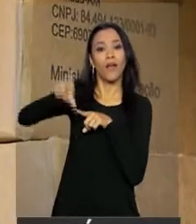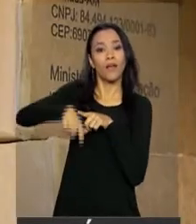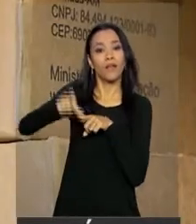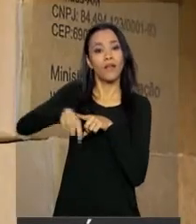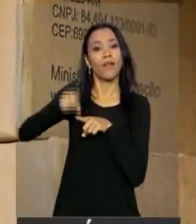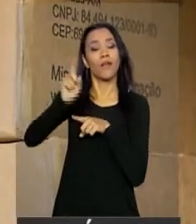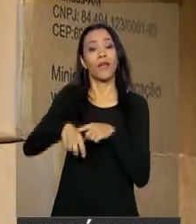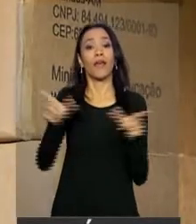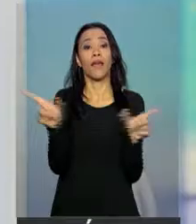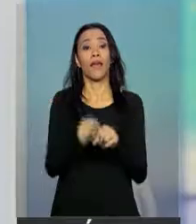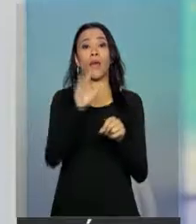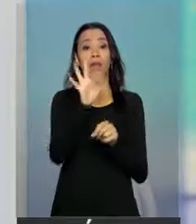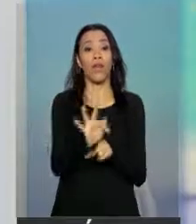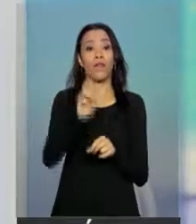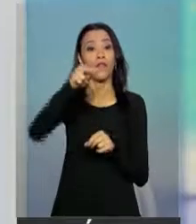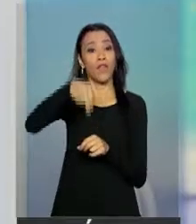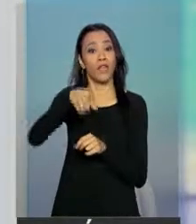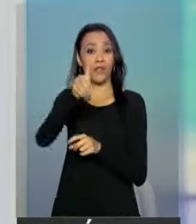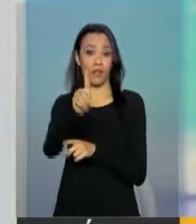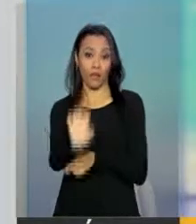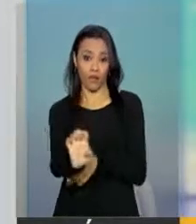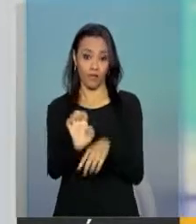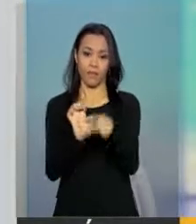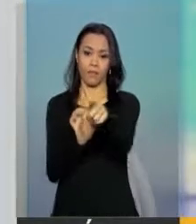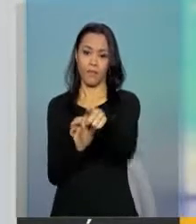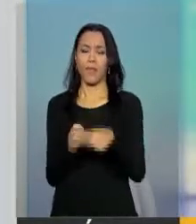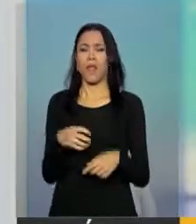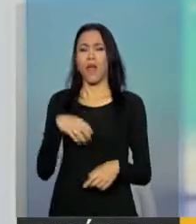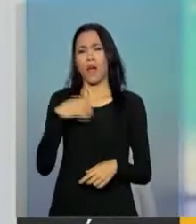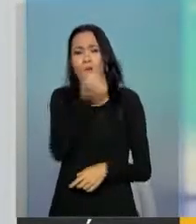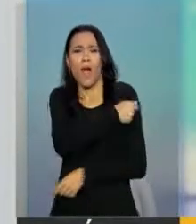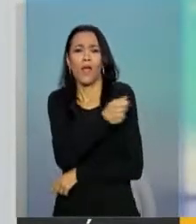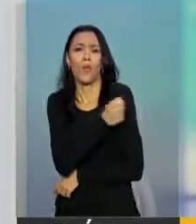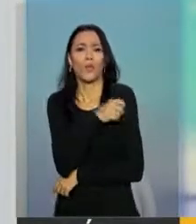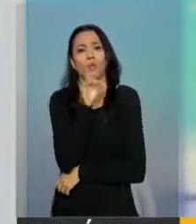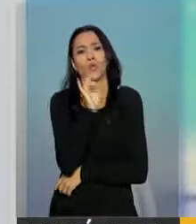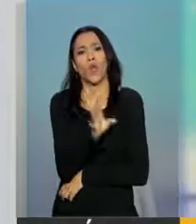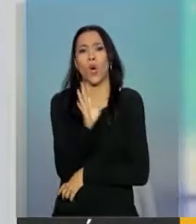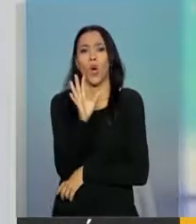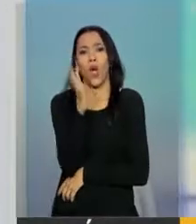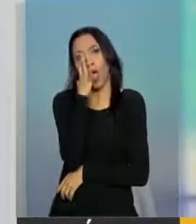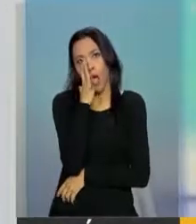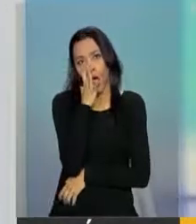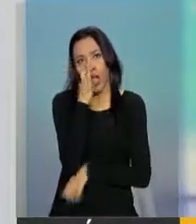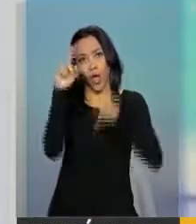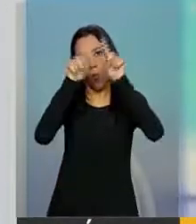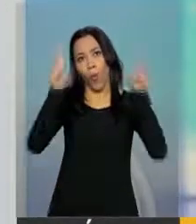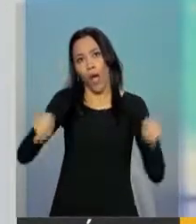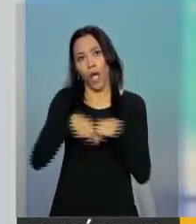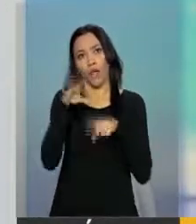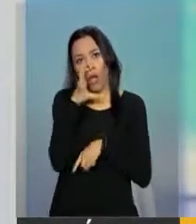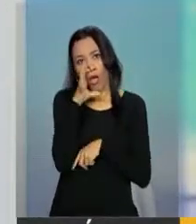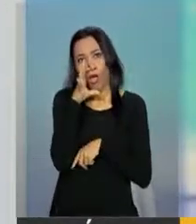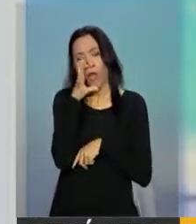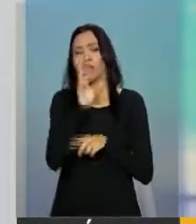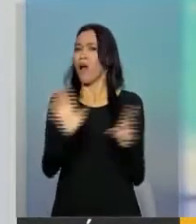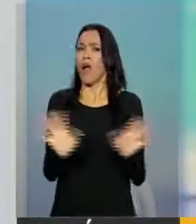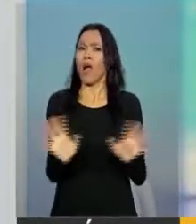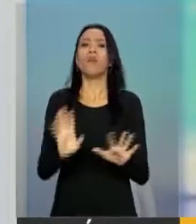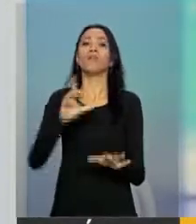Educação, o FNDE. Para que o aluno não fique só no quadro, ele tem que ter um material